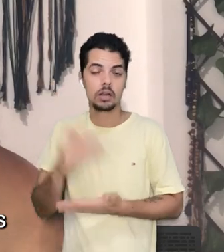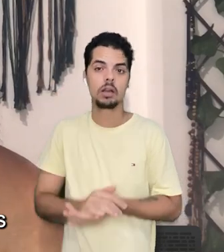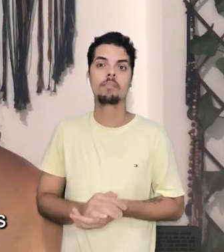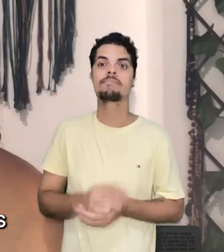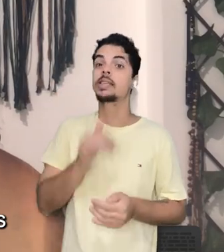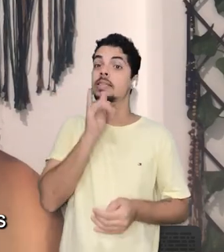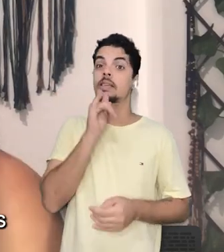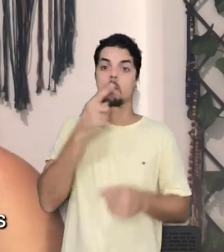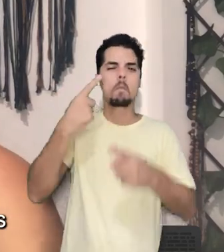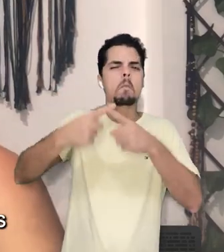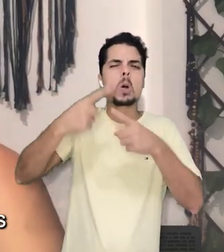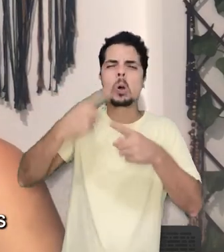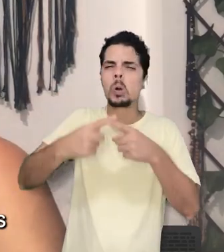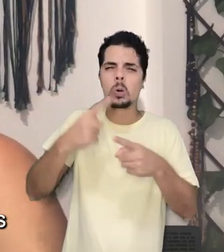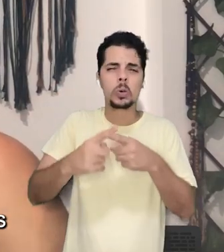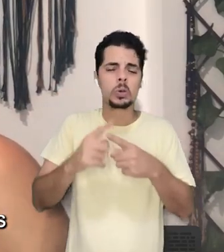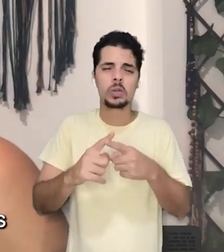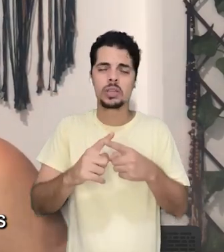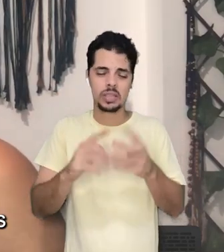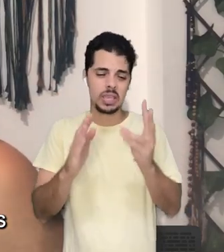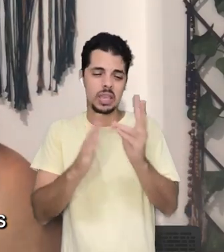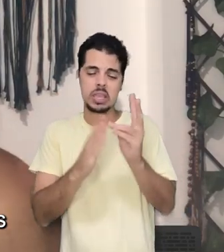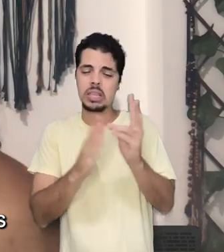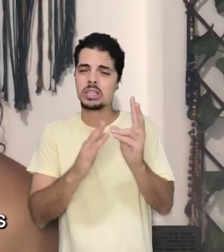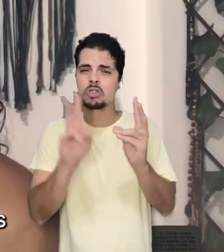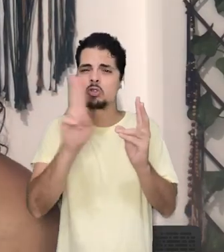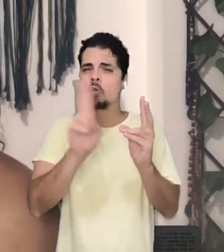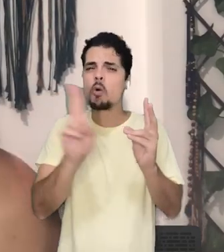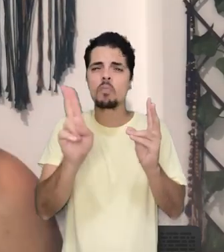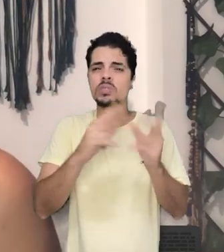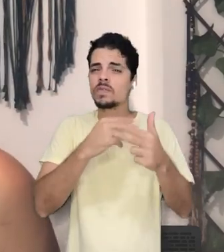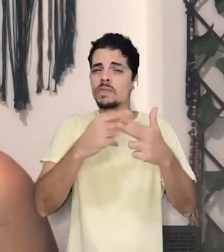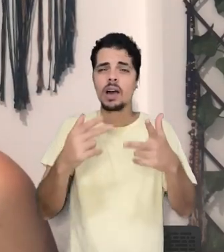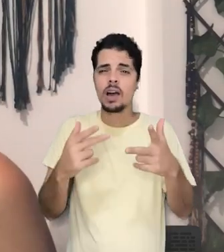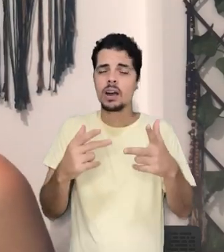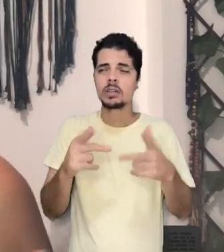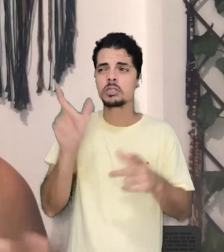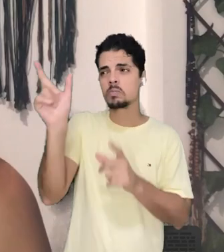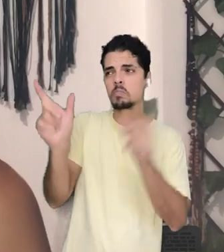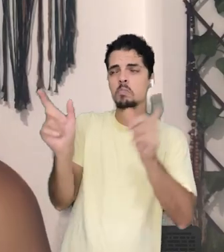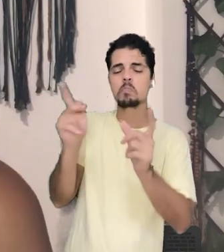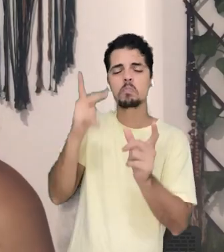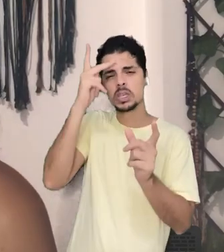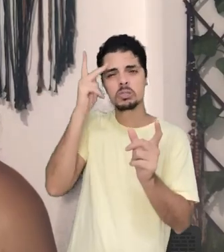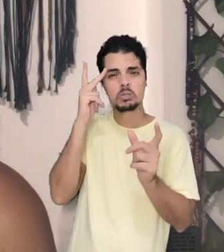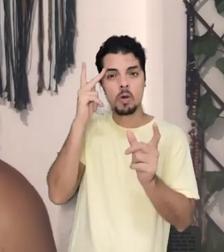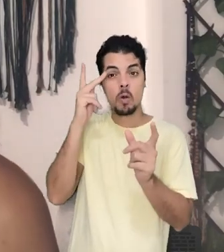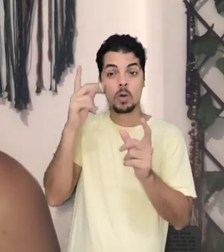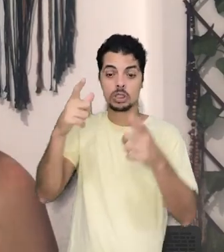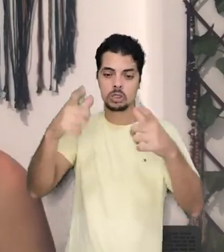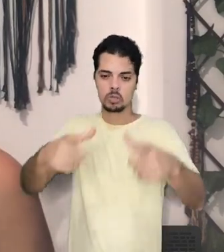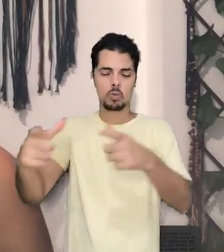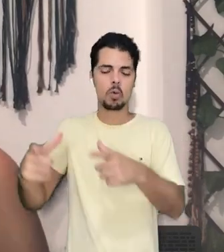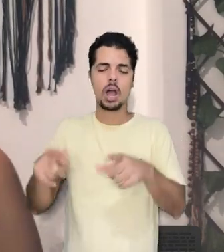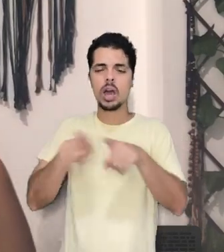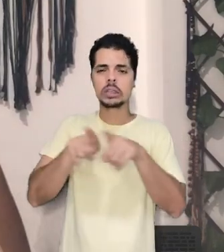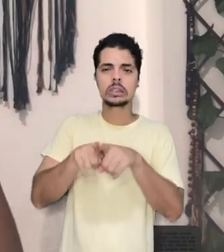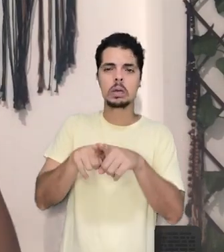fazemos, né? Por que utilizamos tantos nomes indígenas, tanto em pessoas quanto em lugares,